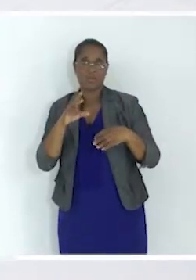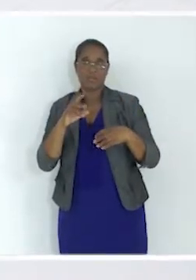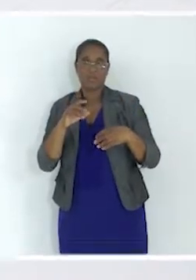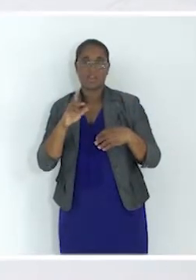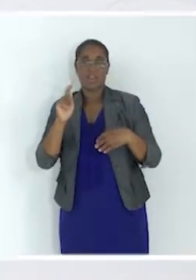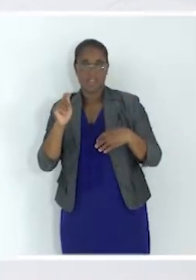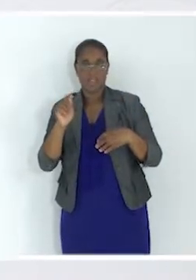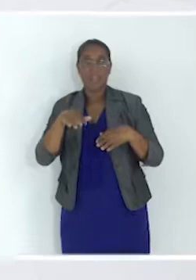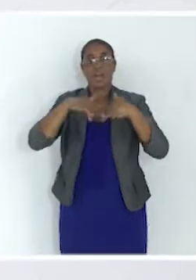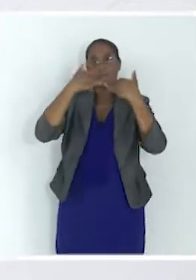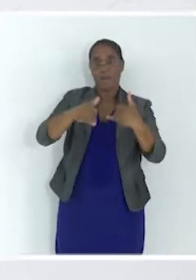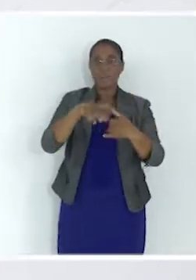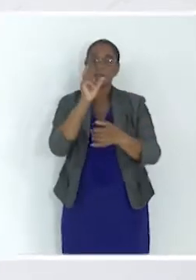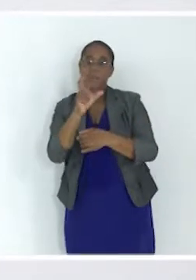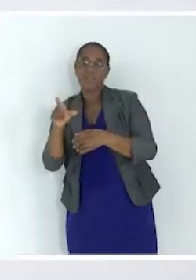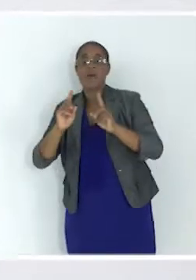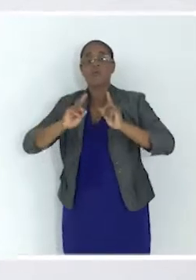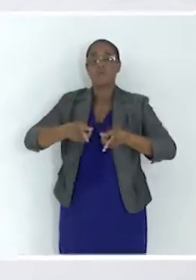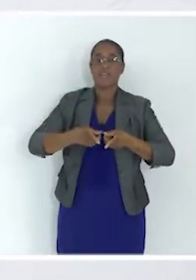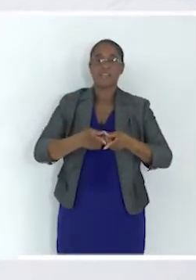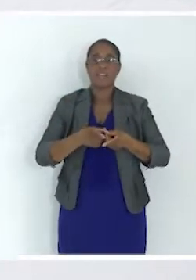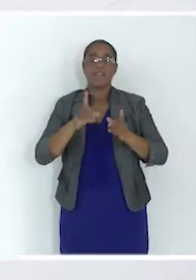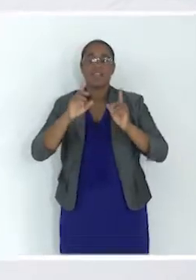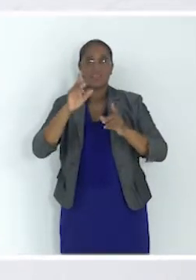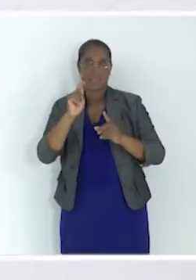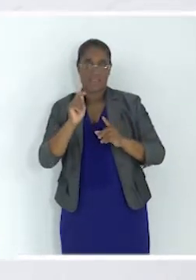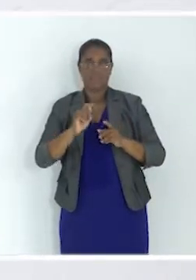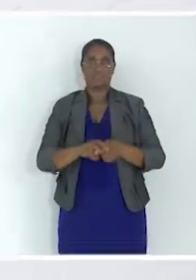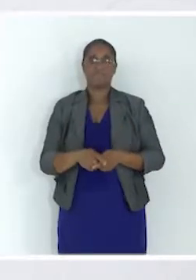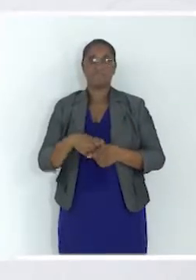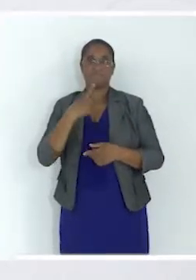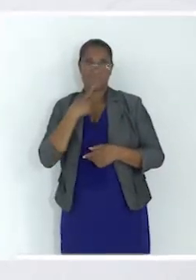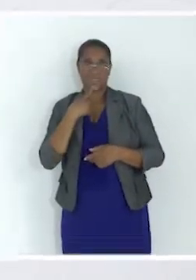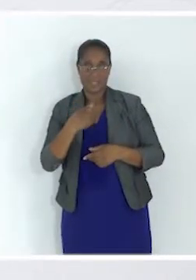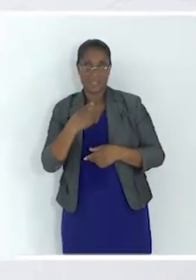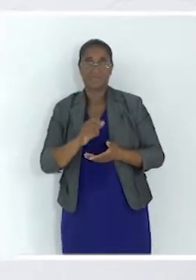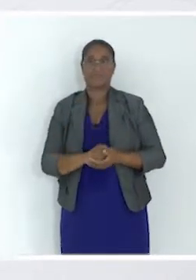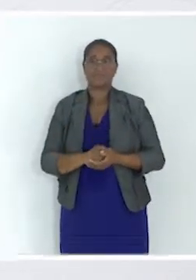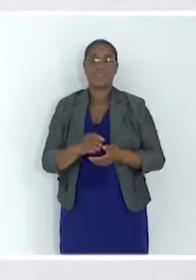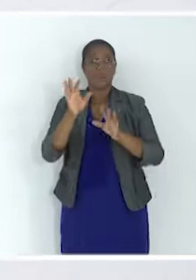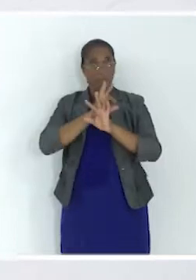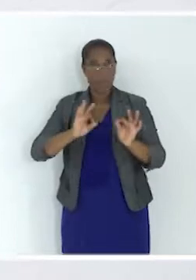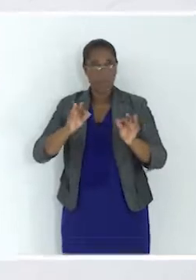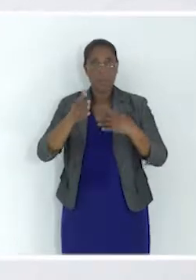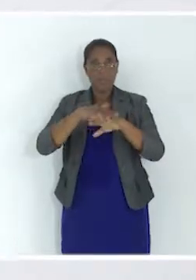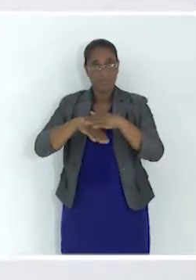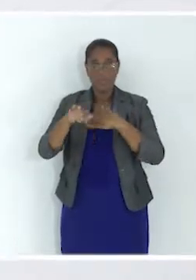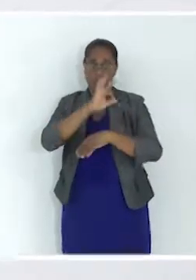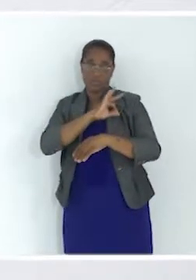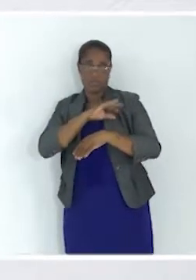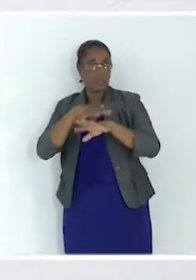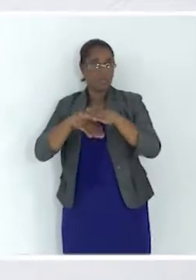pela letra E. Perfeito. Então vamos fazer, mas a professora não vai mostrar. Eu fiz, mas eu vou mostrar depois. Façam no